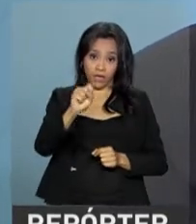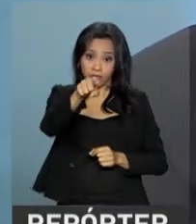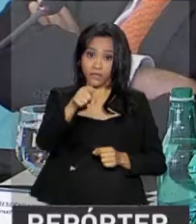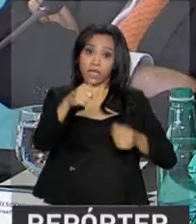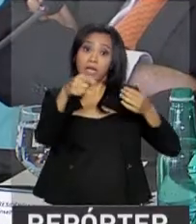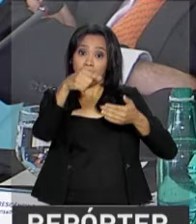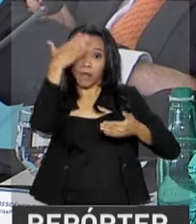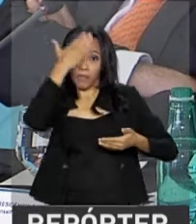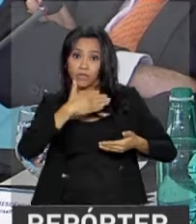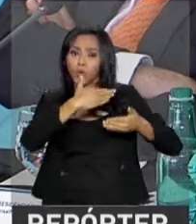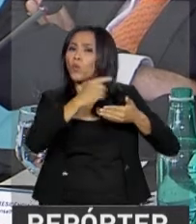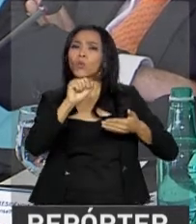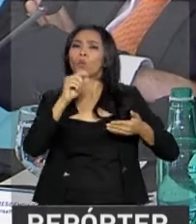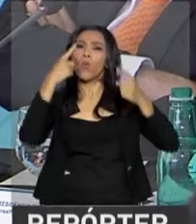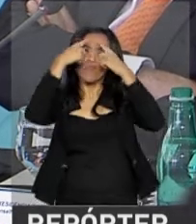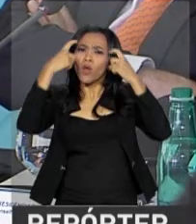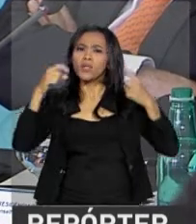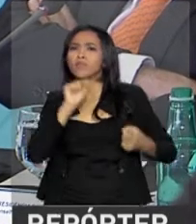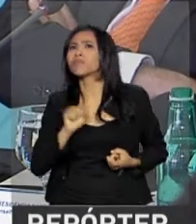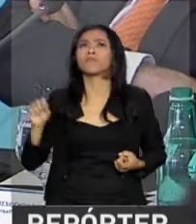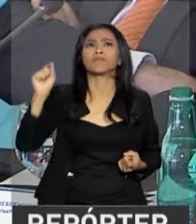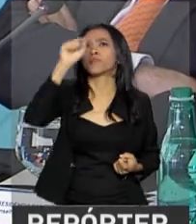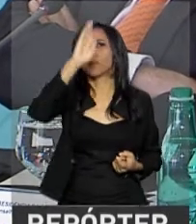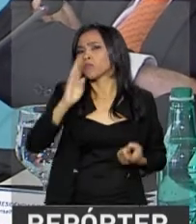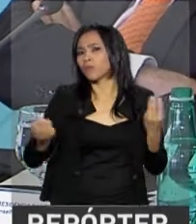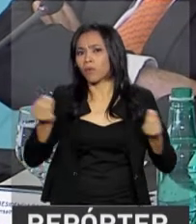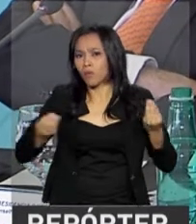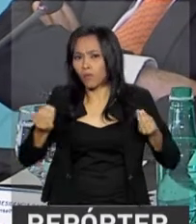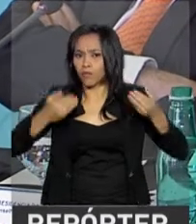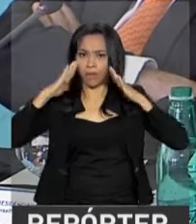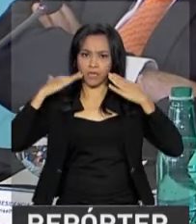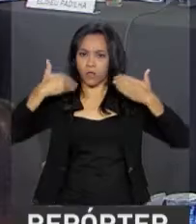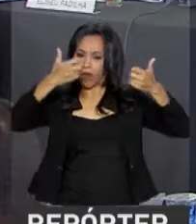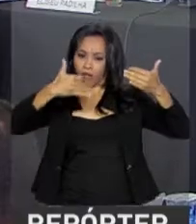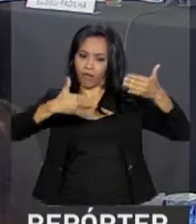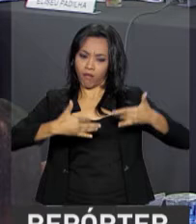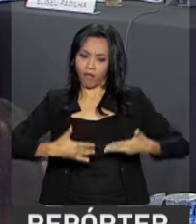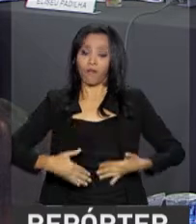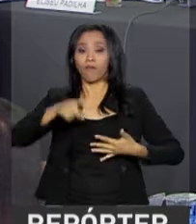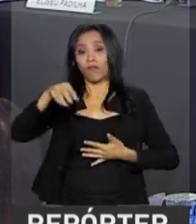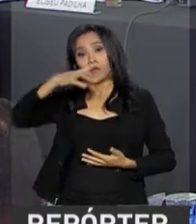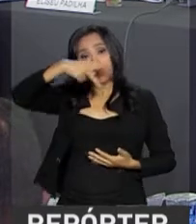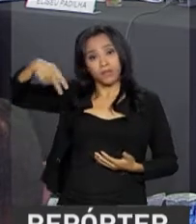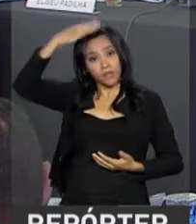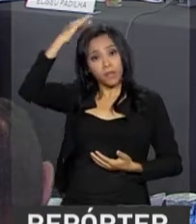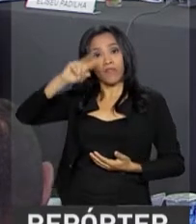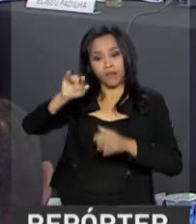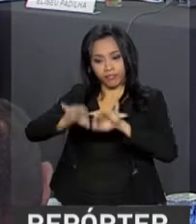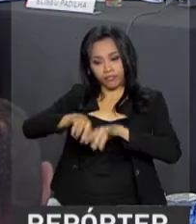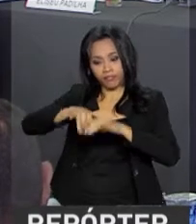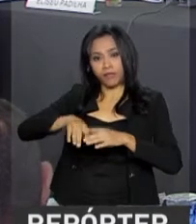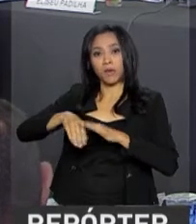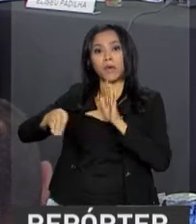no país e anunciou que o governo vai editar nos próximos dias uma medida provisória para garantir a integração